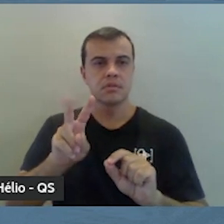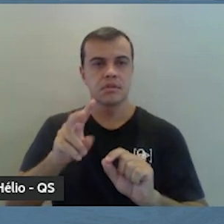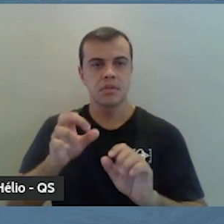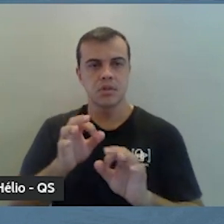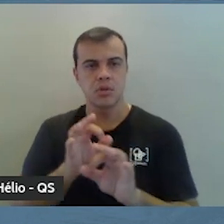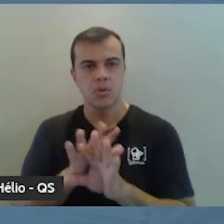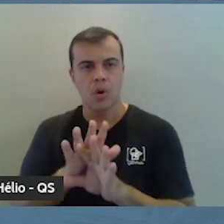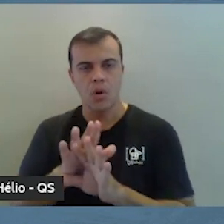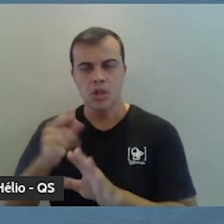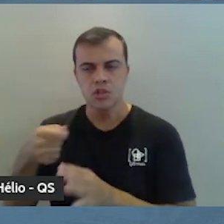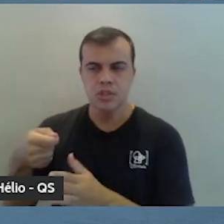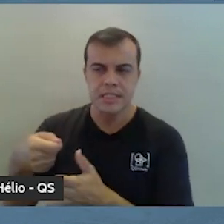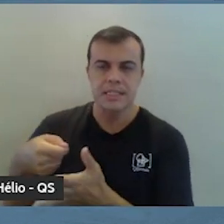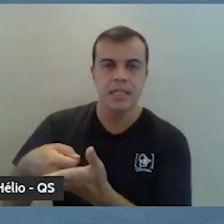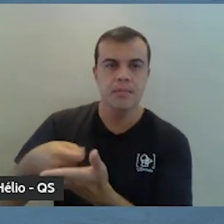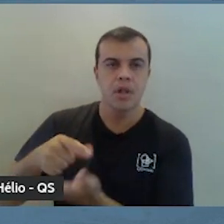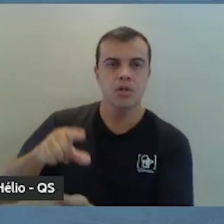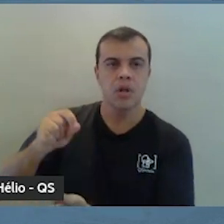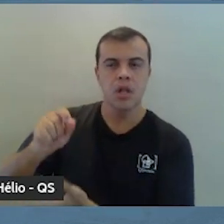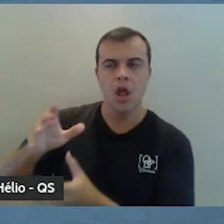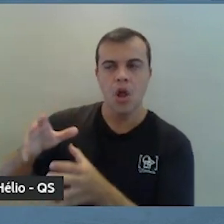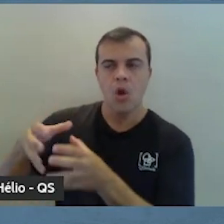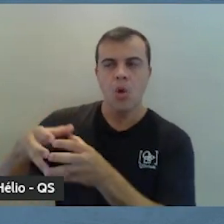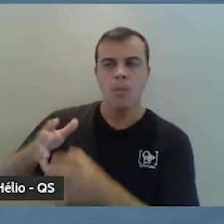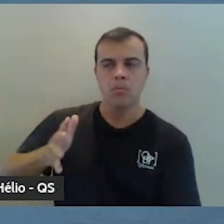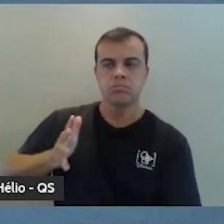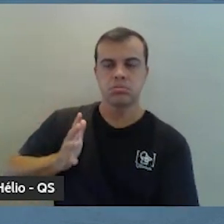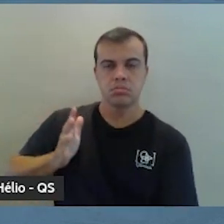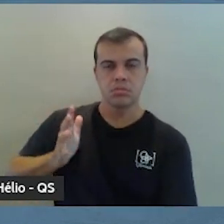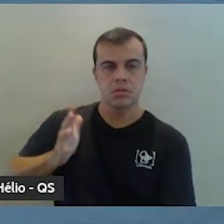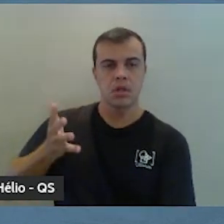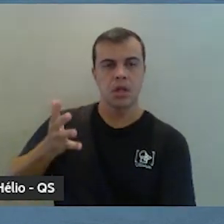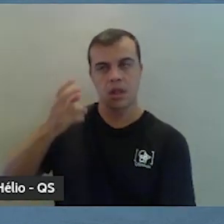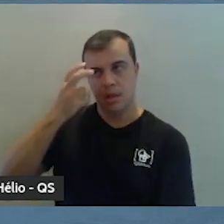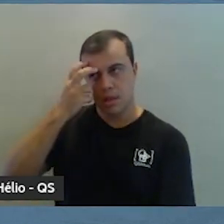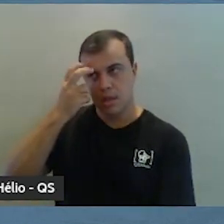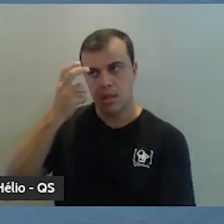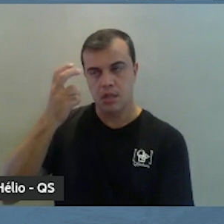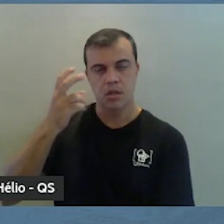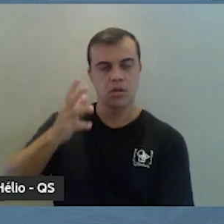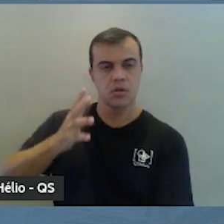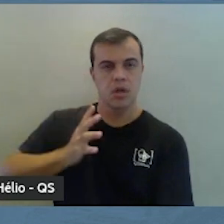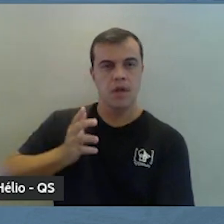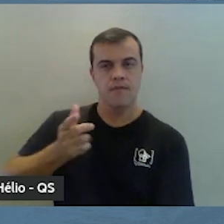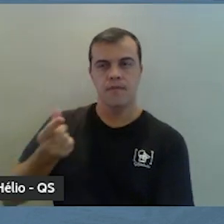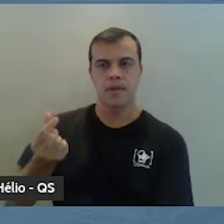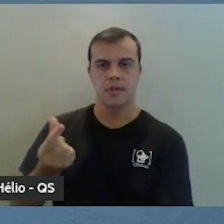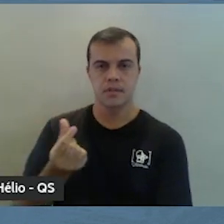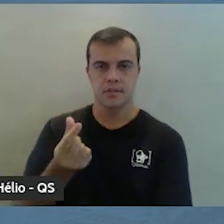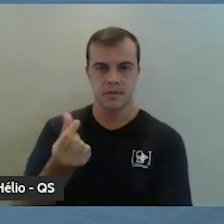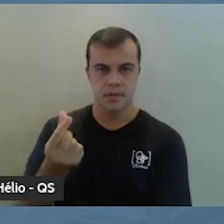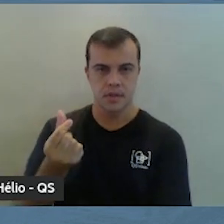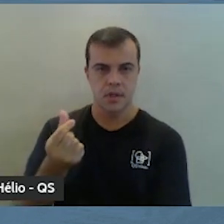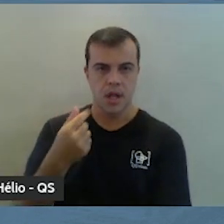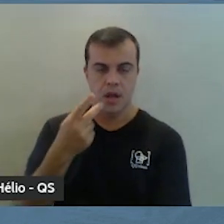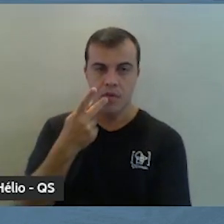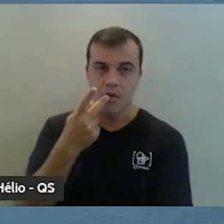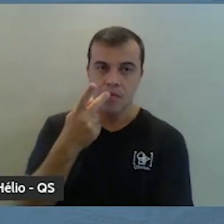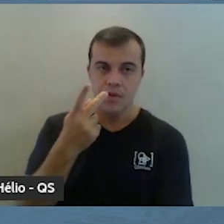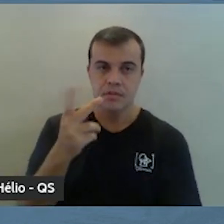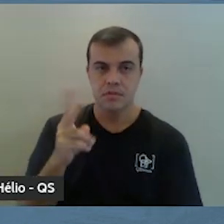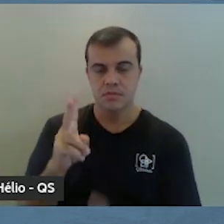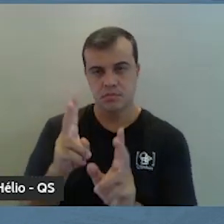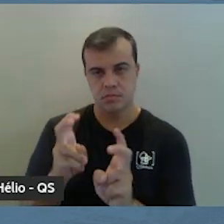sendo determinada por uma elite intelectual, por uma elite financeira. E aí eu tenho que fazer um